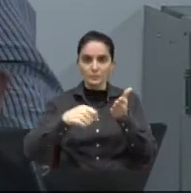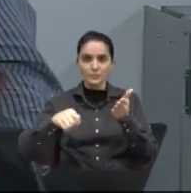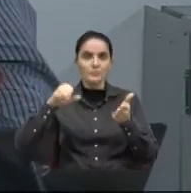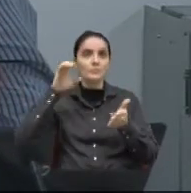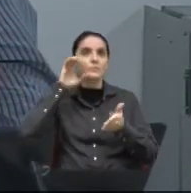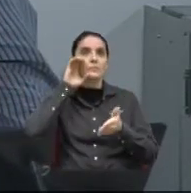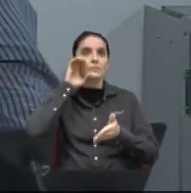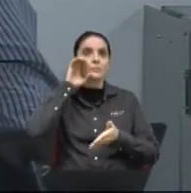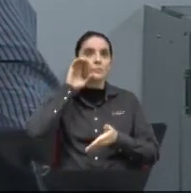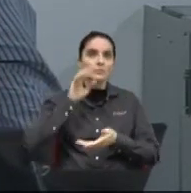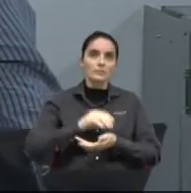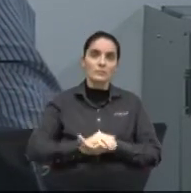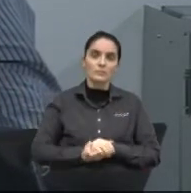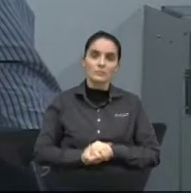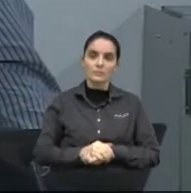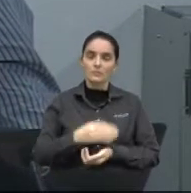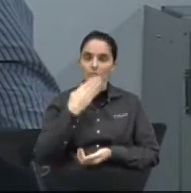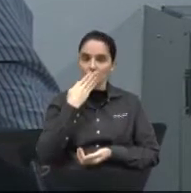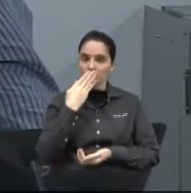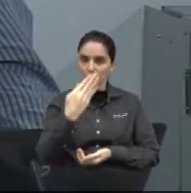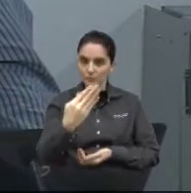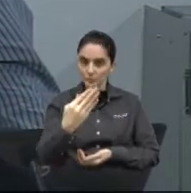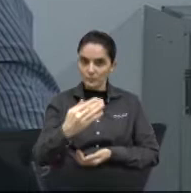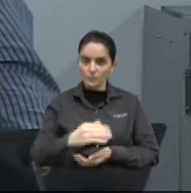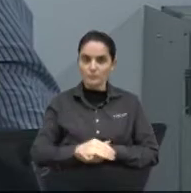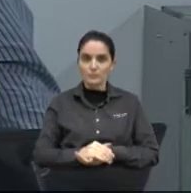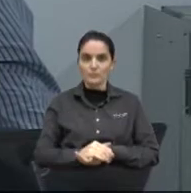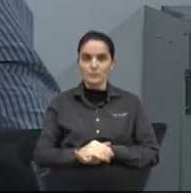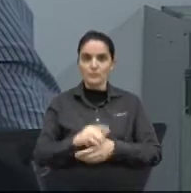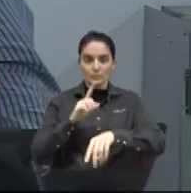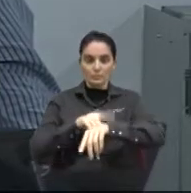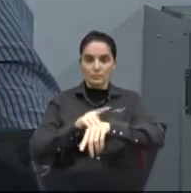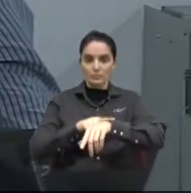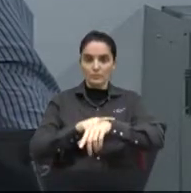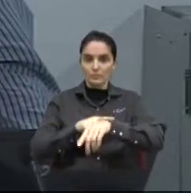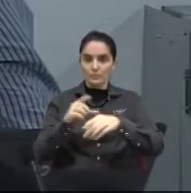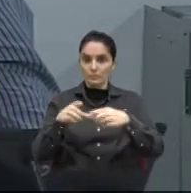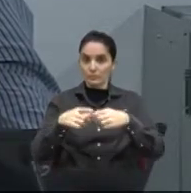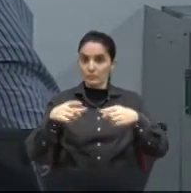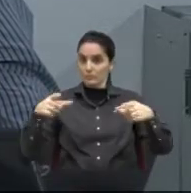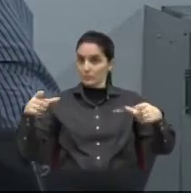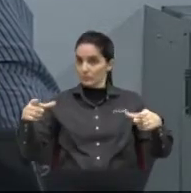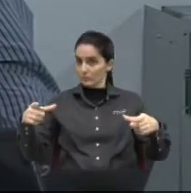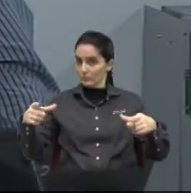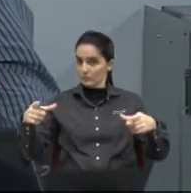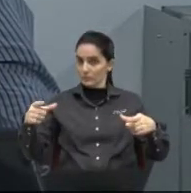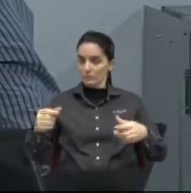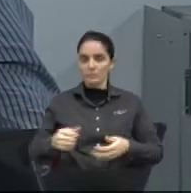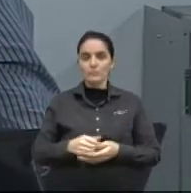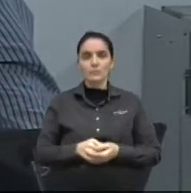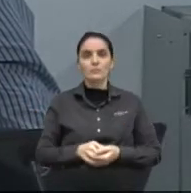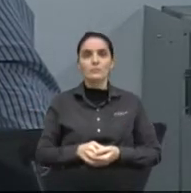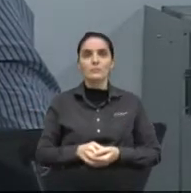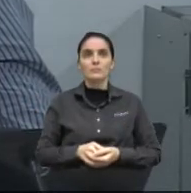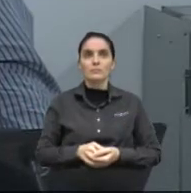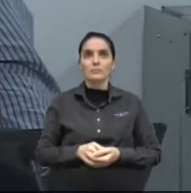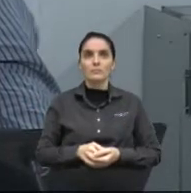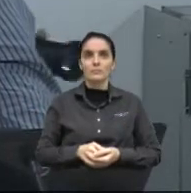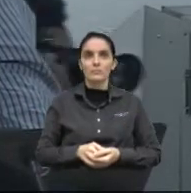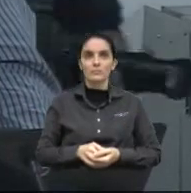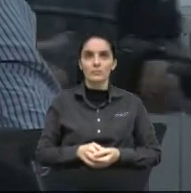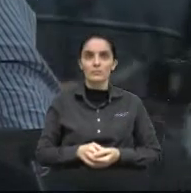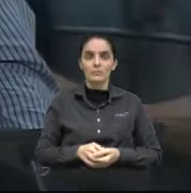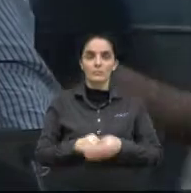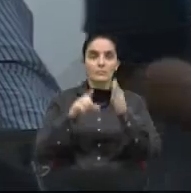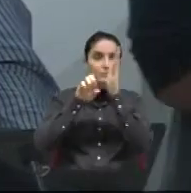félix para que ampliasse o horário que esses requerimentos fossem livro que eu tinha tempo